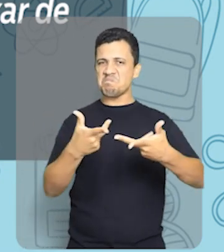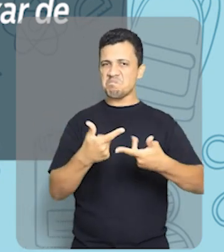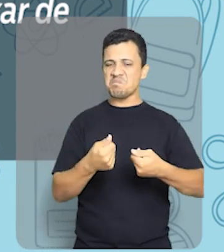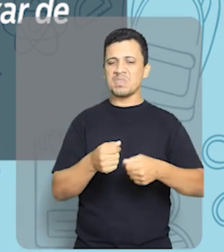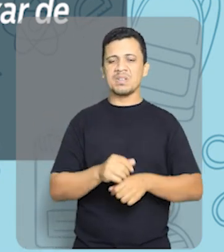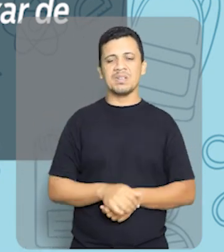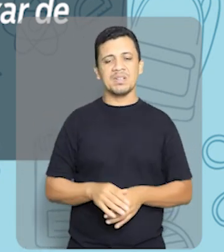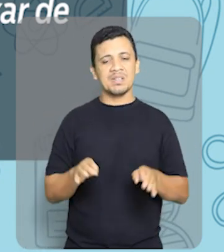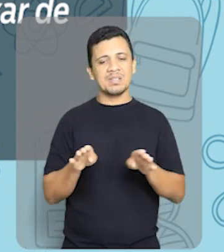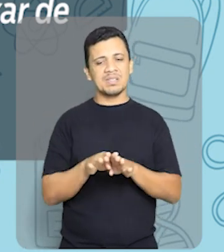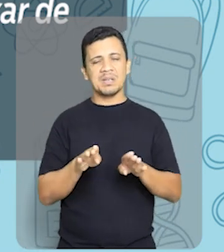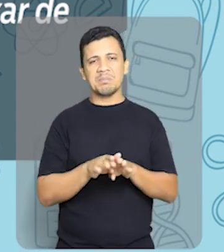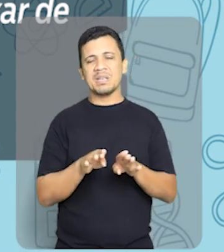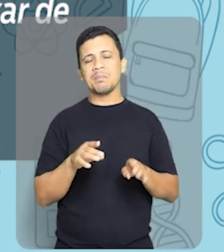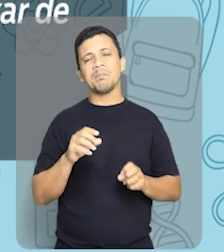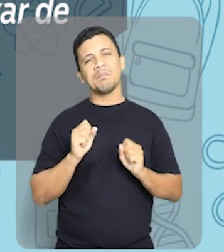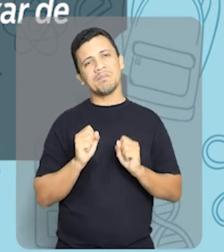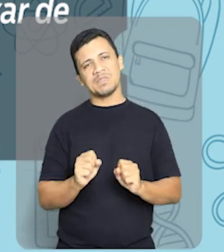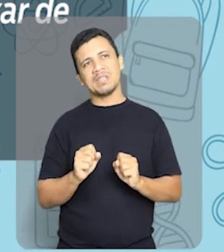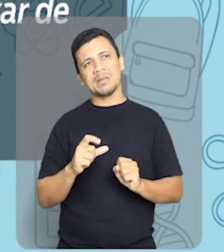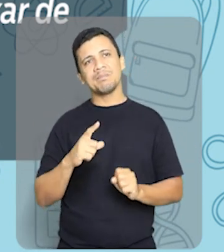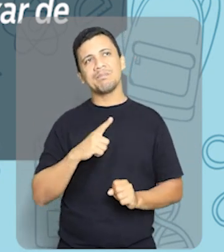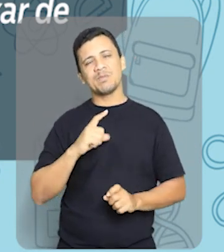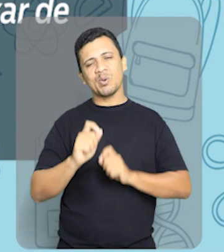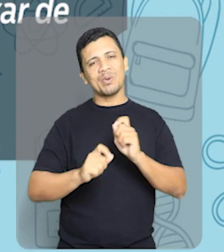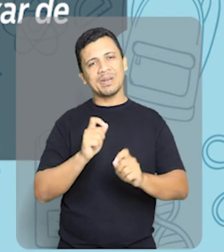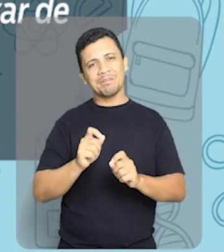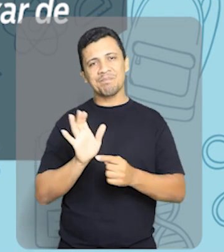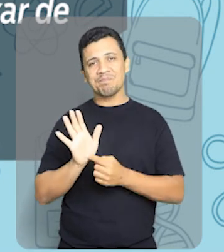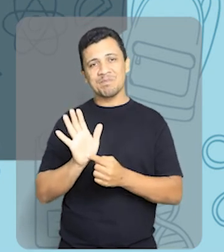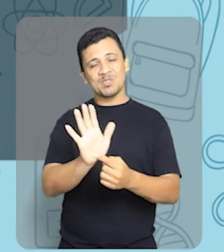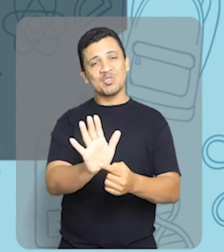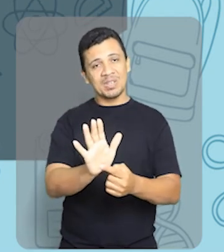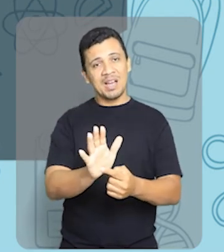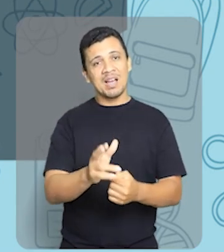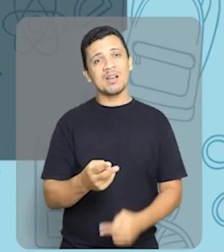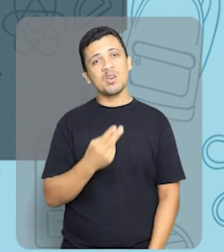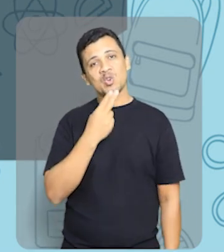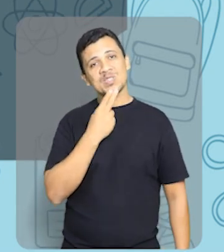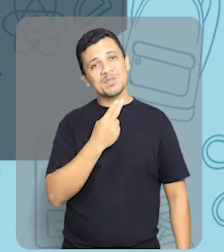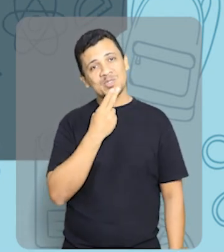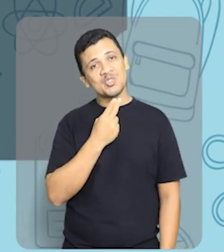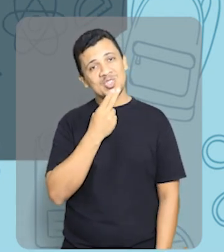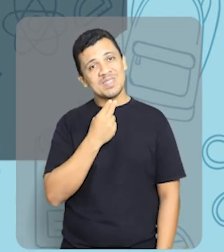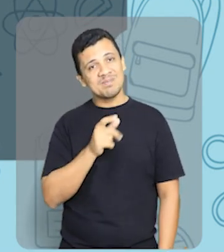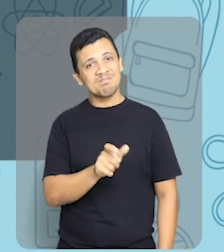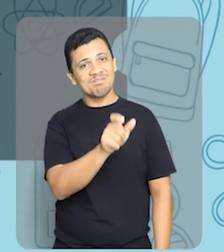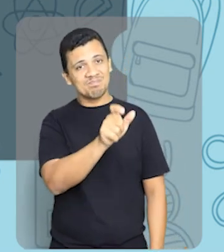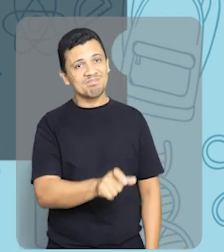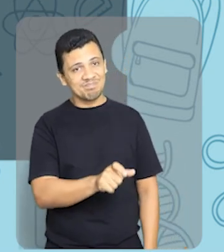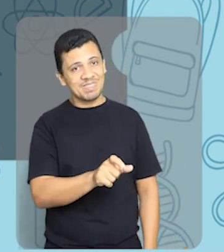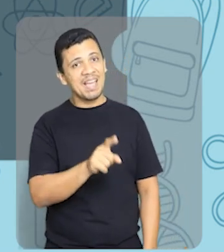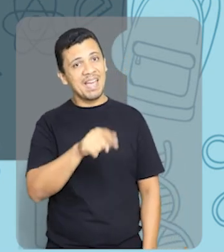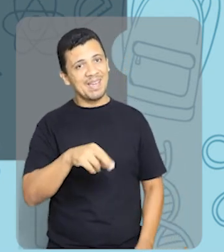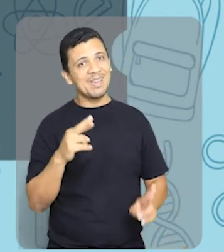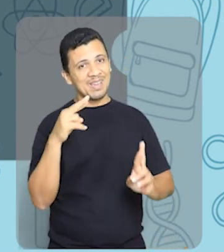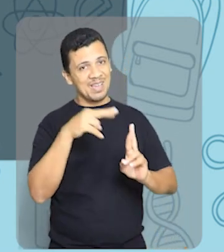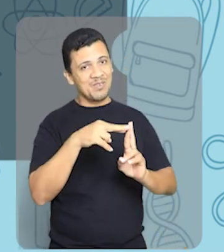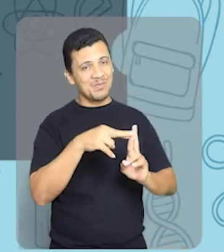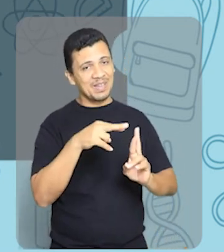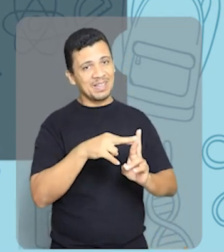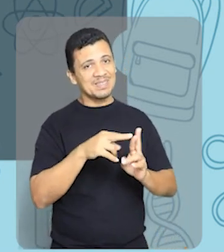que nós não poderíamos deixar de indicar Gonçalves Dias, que é uma referência da